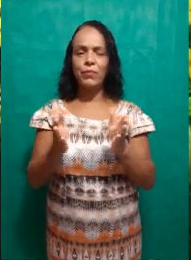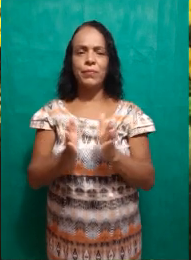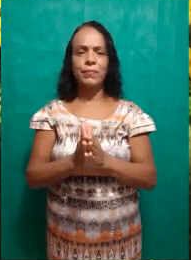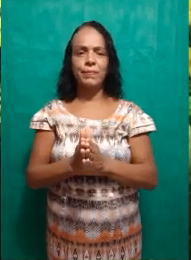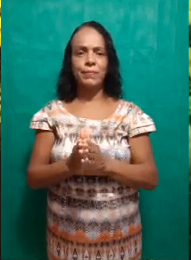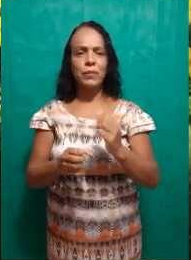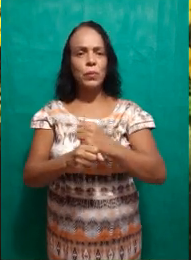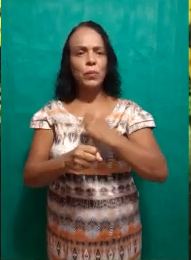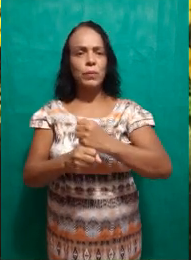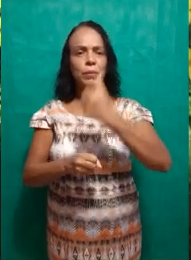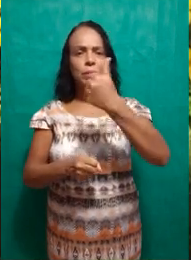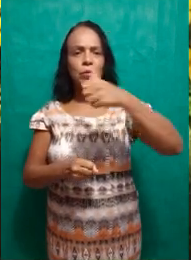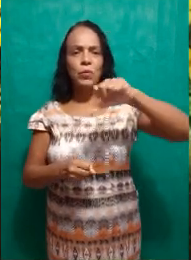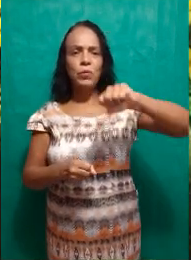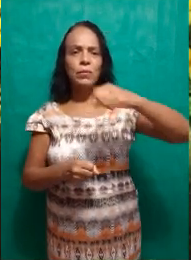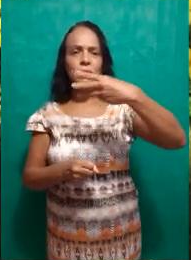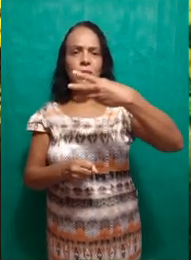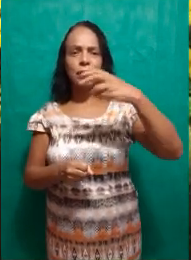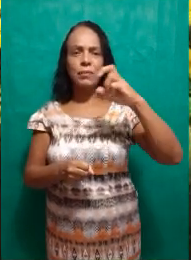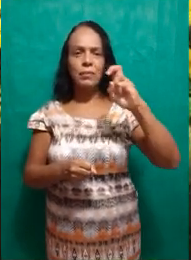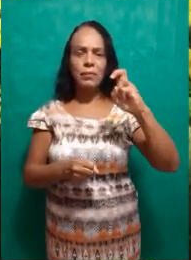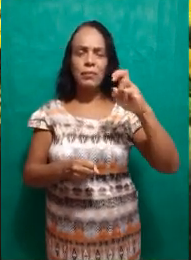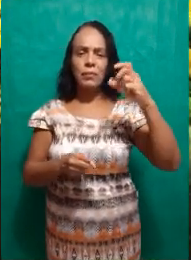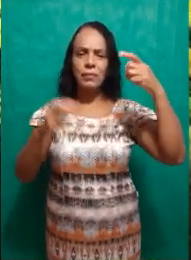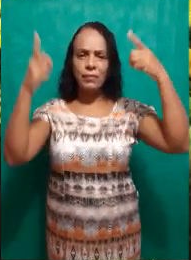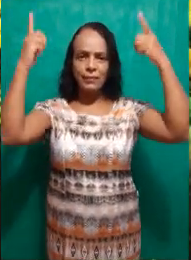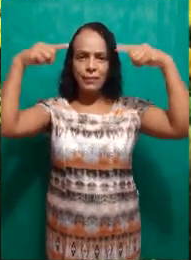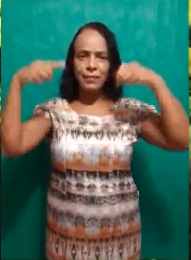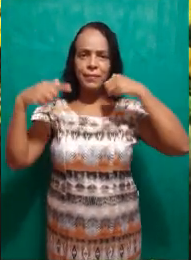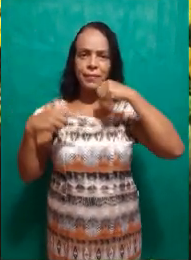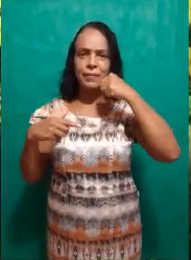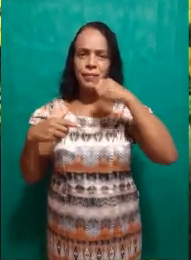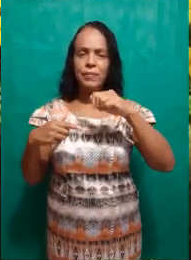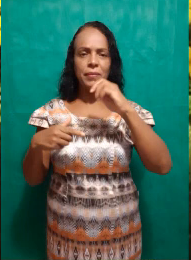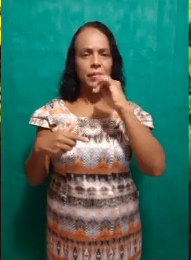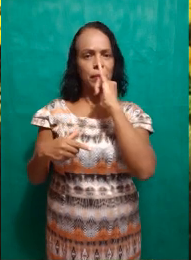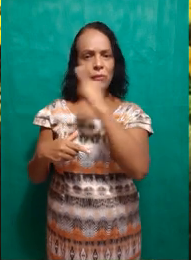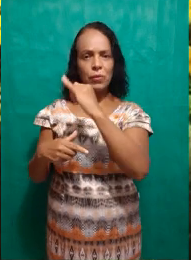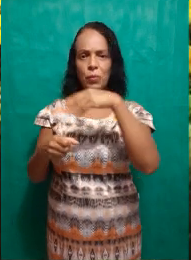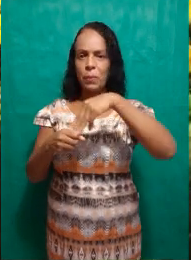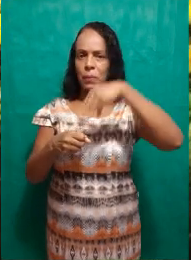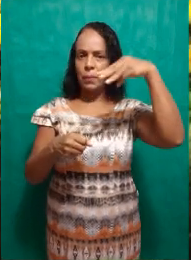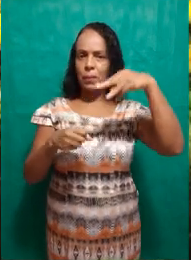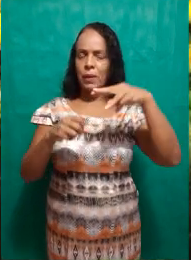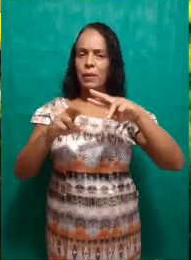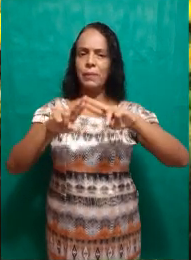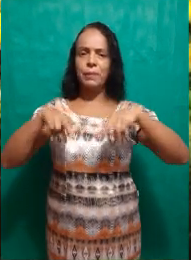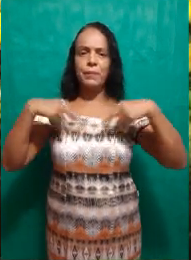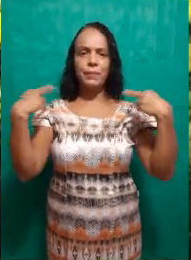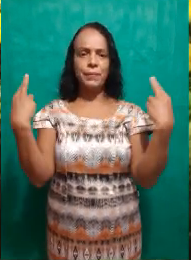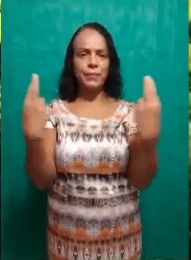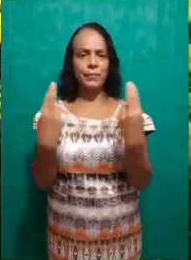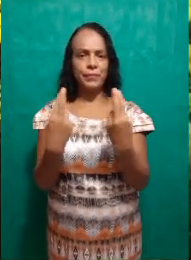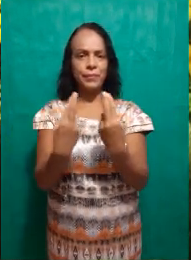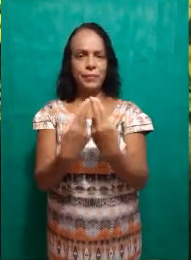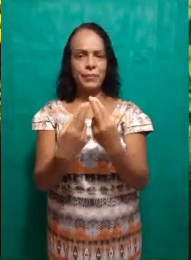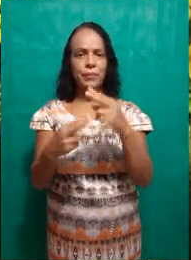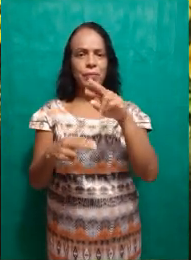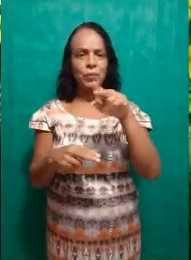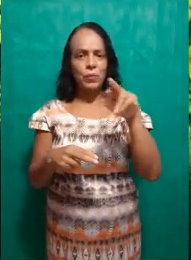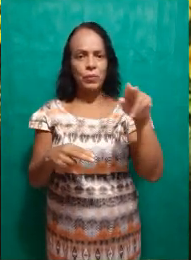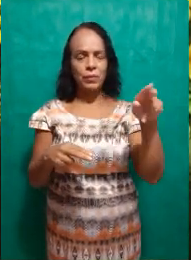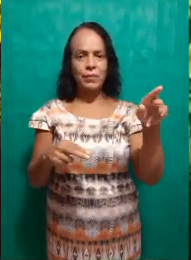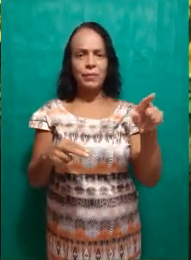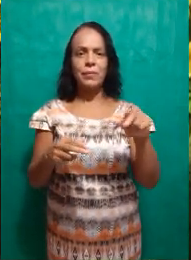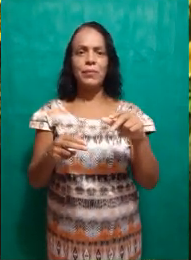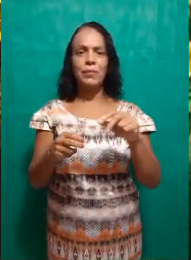1935, foi ordenado pela rainha que reunissem e fizesse o primeiro festejo da doutrina,